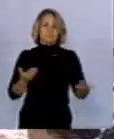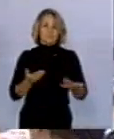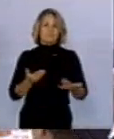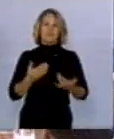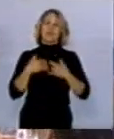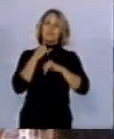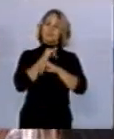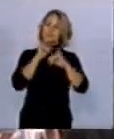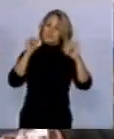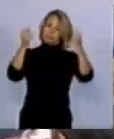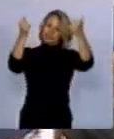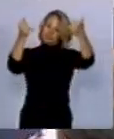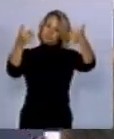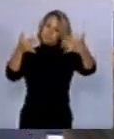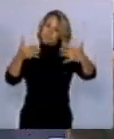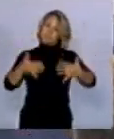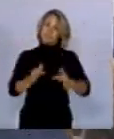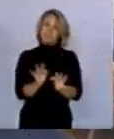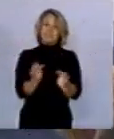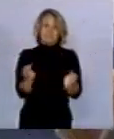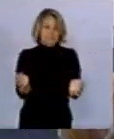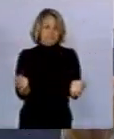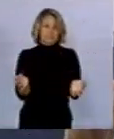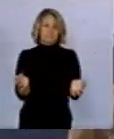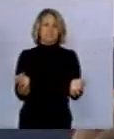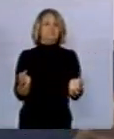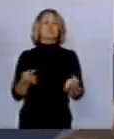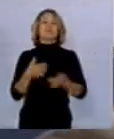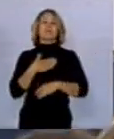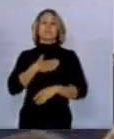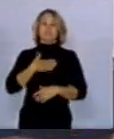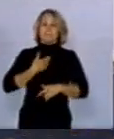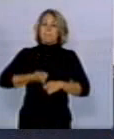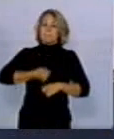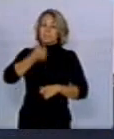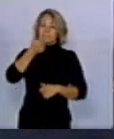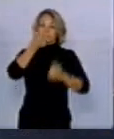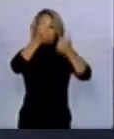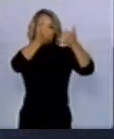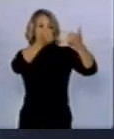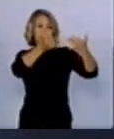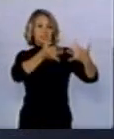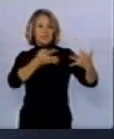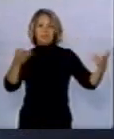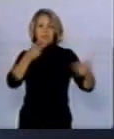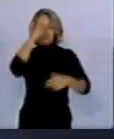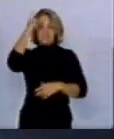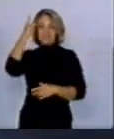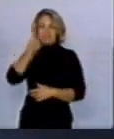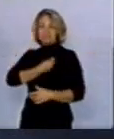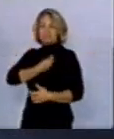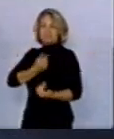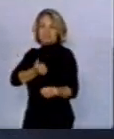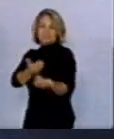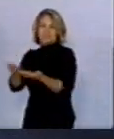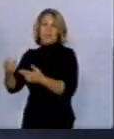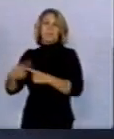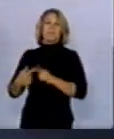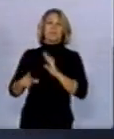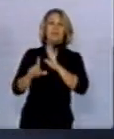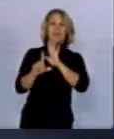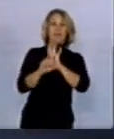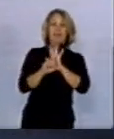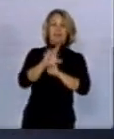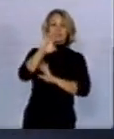A minha mensagem hoje é bastante simples. Eu gostaria de contar para o senhor e para os presentes por que que a lei do